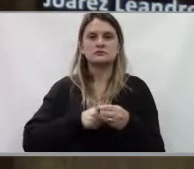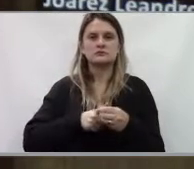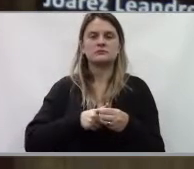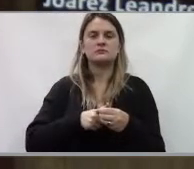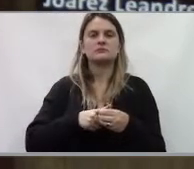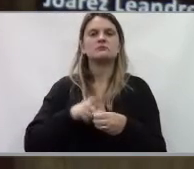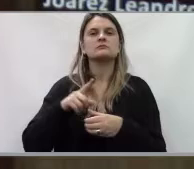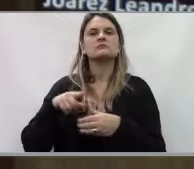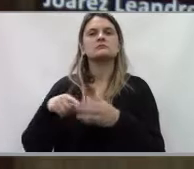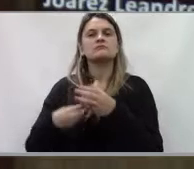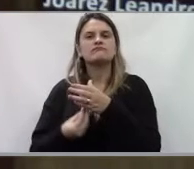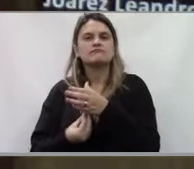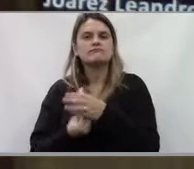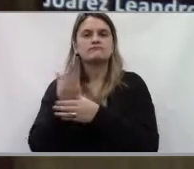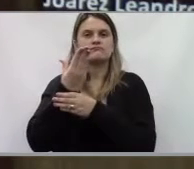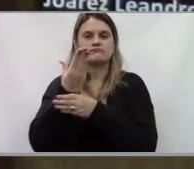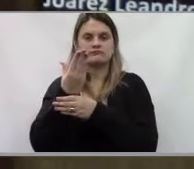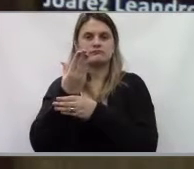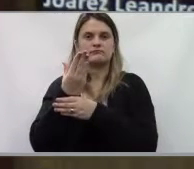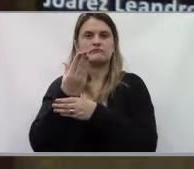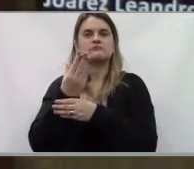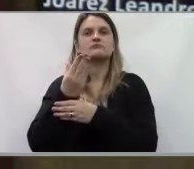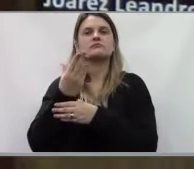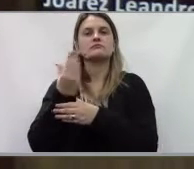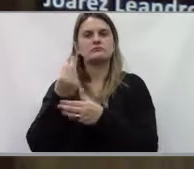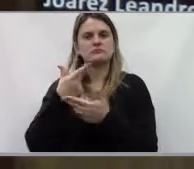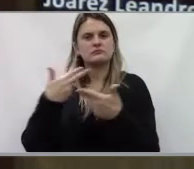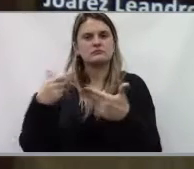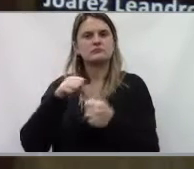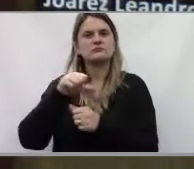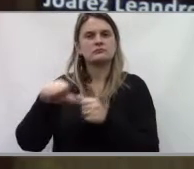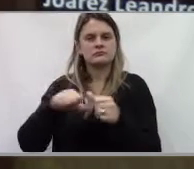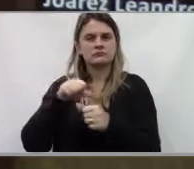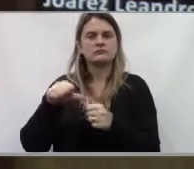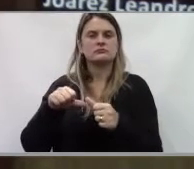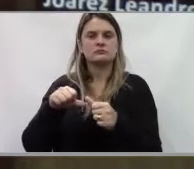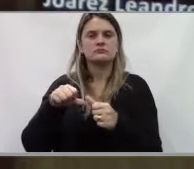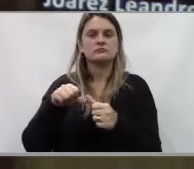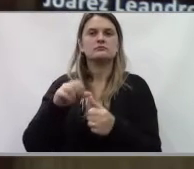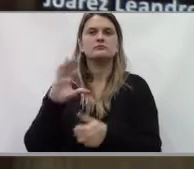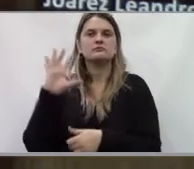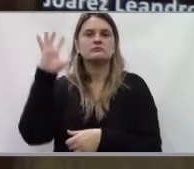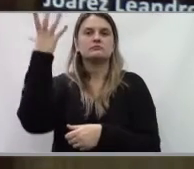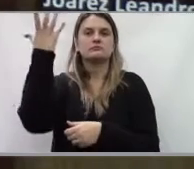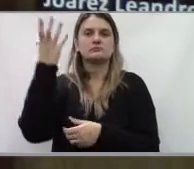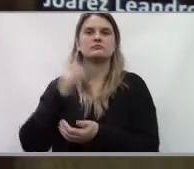cidade, e depois que ele foi instituído, muita coisa na área de segurança